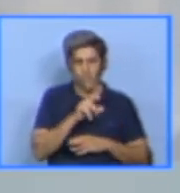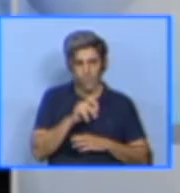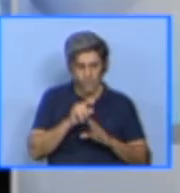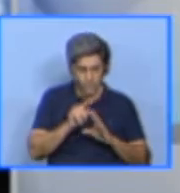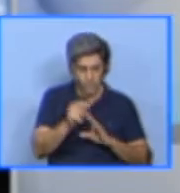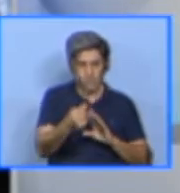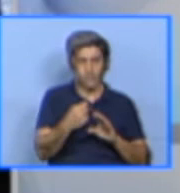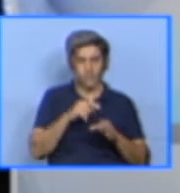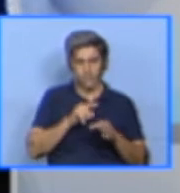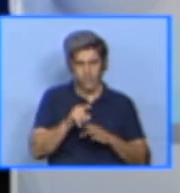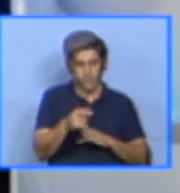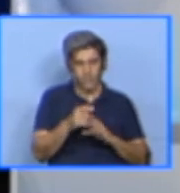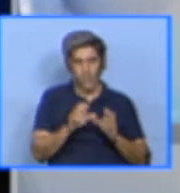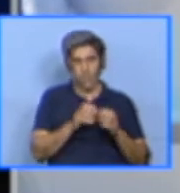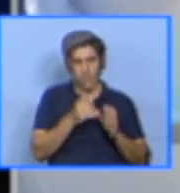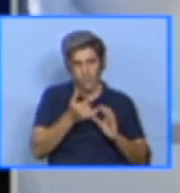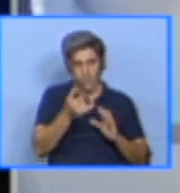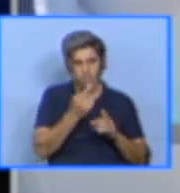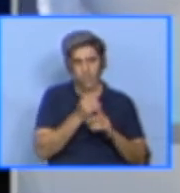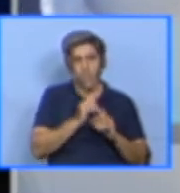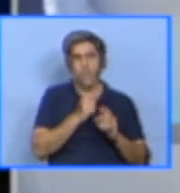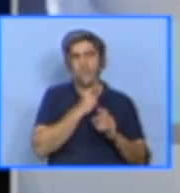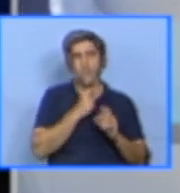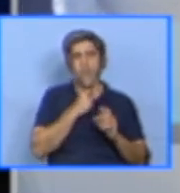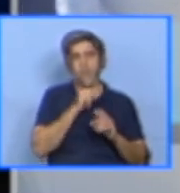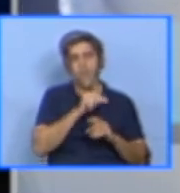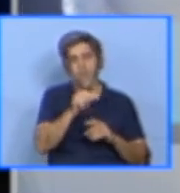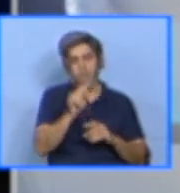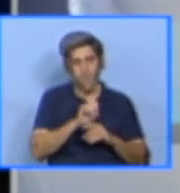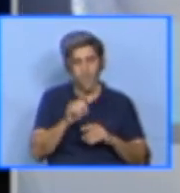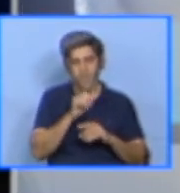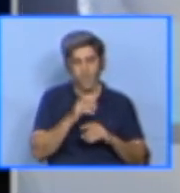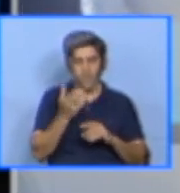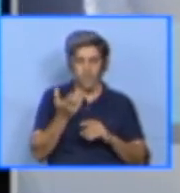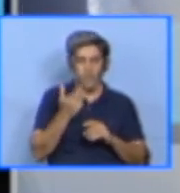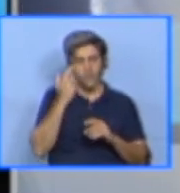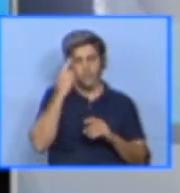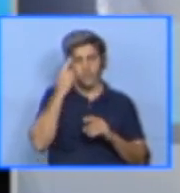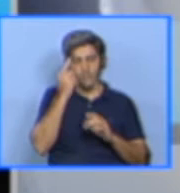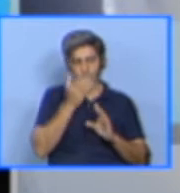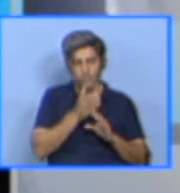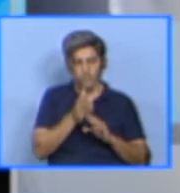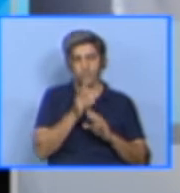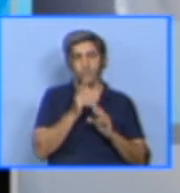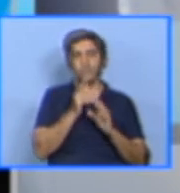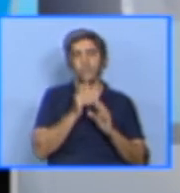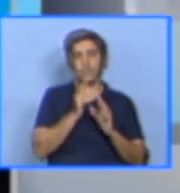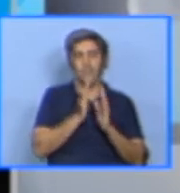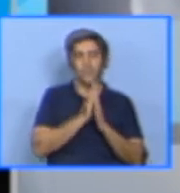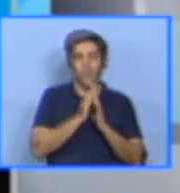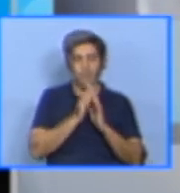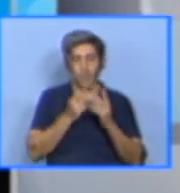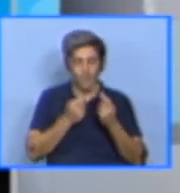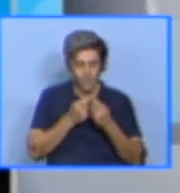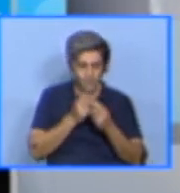portanto, acompanhando de facto as comunidades, porque não havia sacerdotes suficientes para poderem estar e, portanto... Era a própria capela que ia ao encontro das comunidades? Era a própria